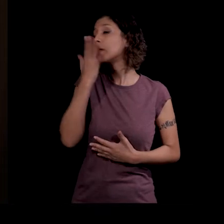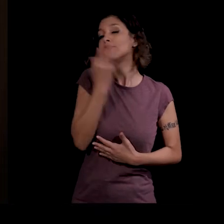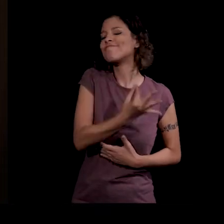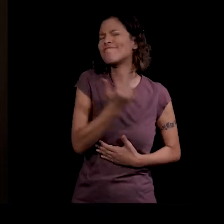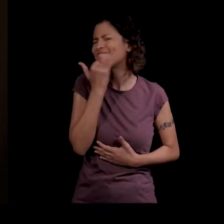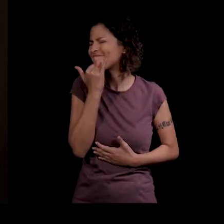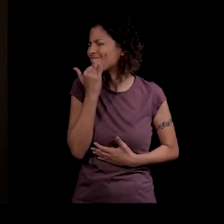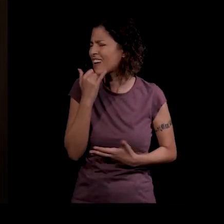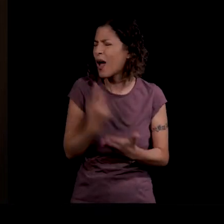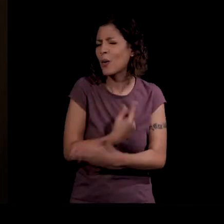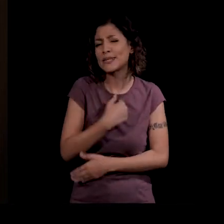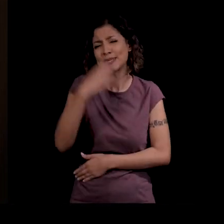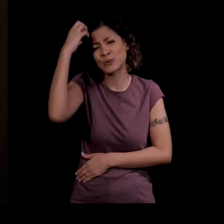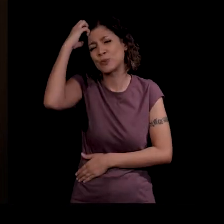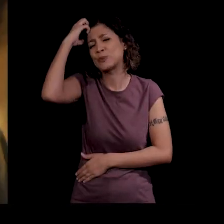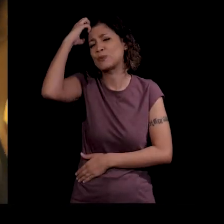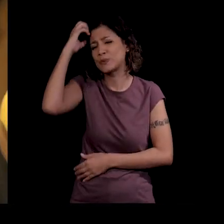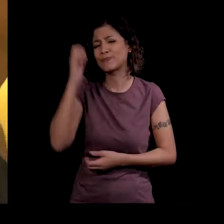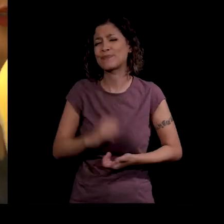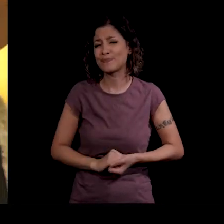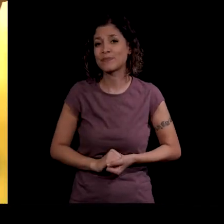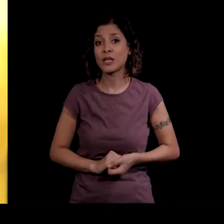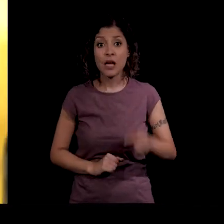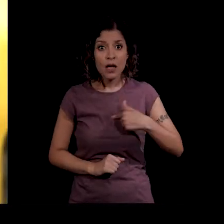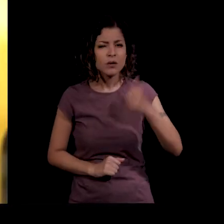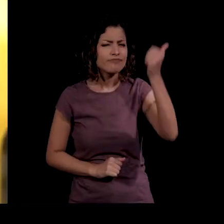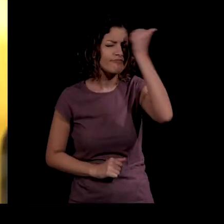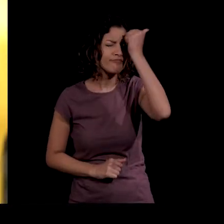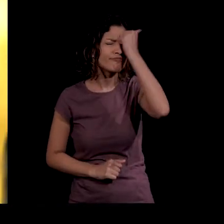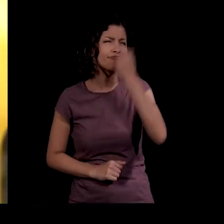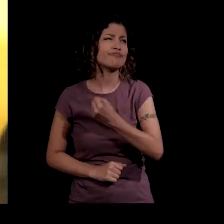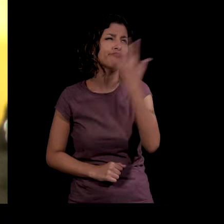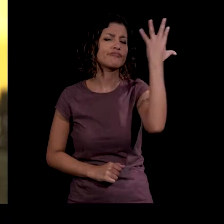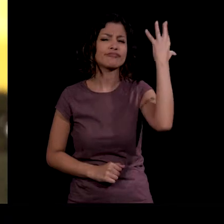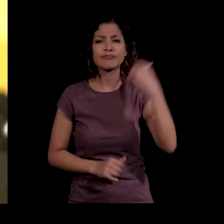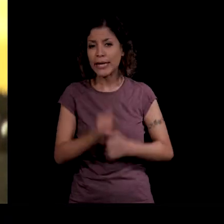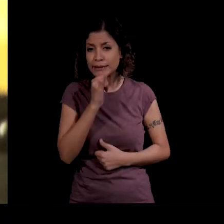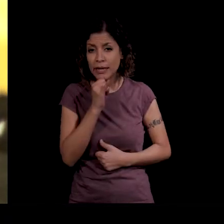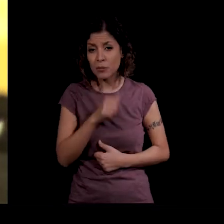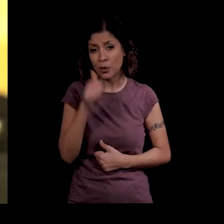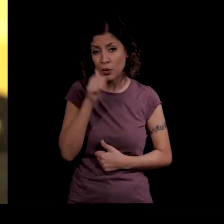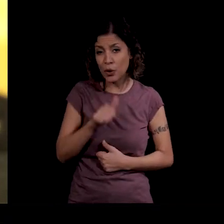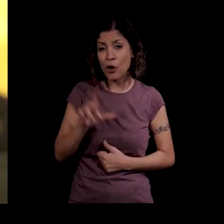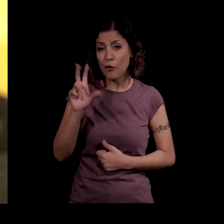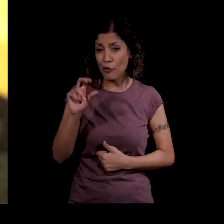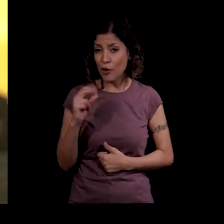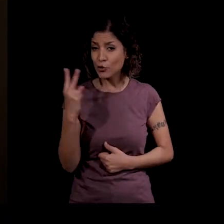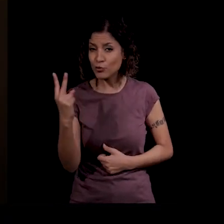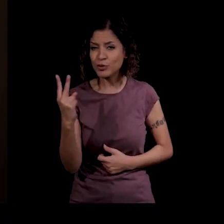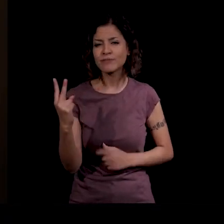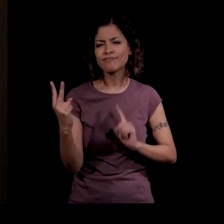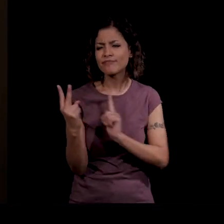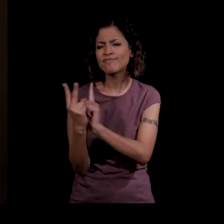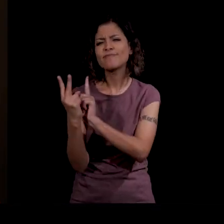sabe? Isso sempre acontece, às vezes eu me culpo muito. Sofro de muitos arrependimentos muitas vezes, às vezes tenho esse, poxa, me arrependo de não ter tido